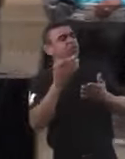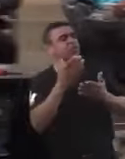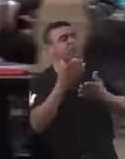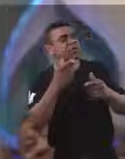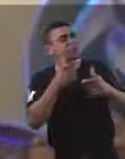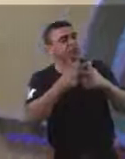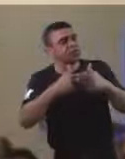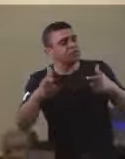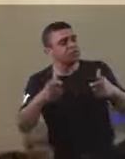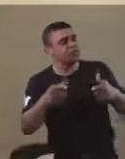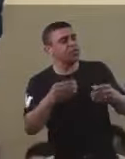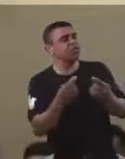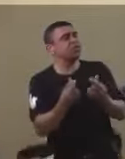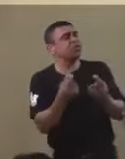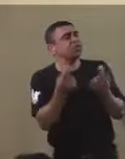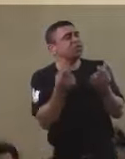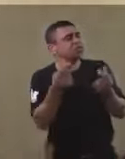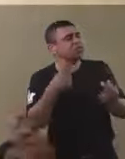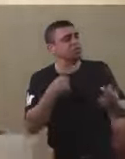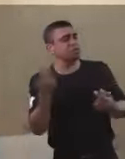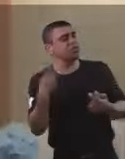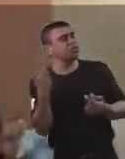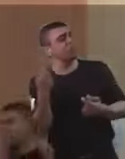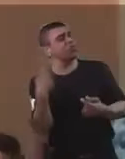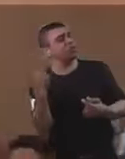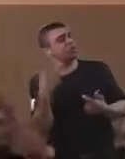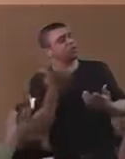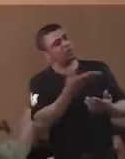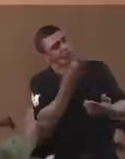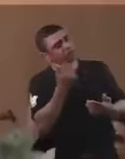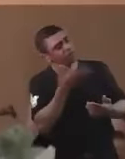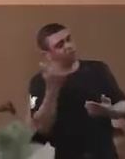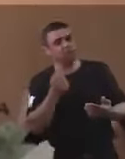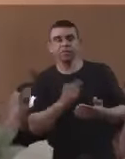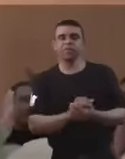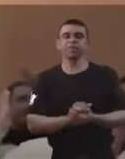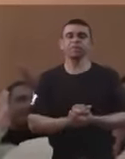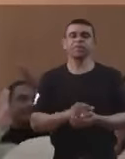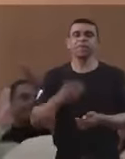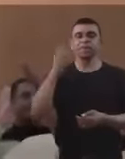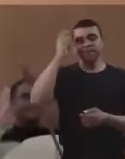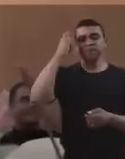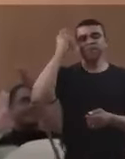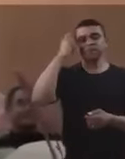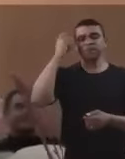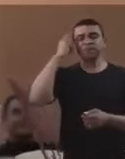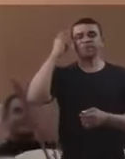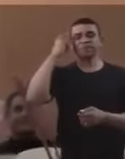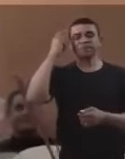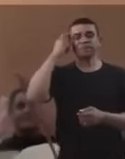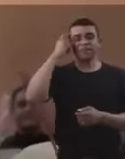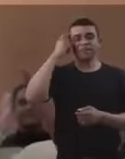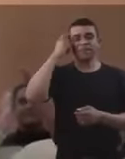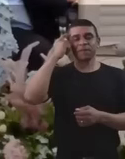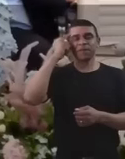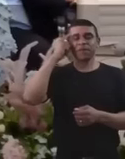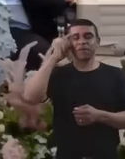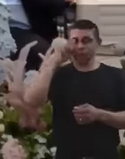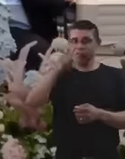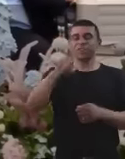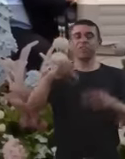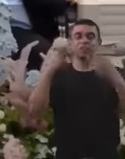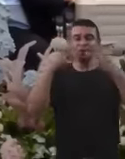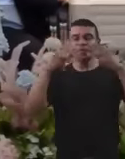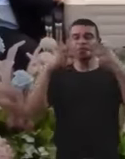Imagina tu pregando e o camarada interrompe o sermão pensando em herança,